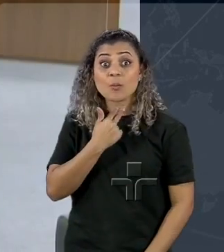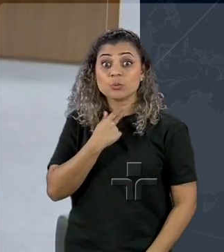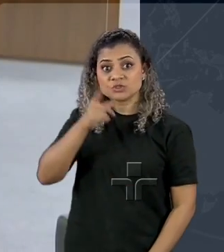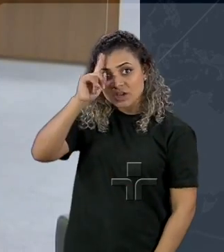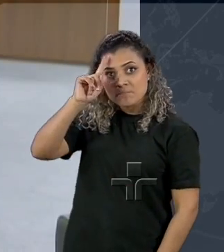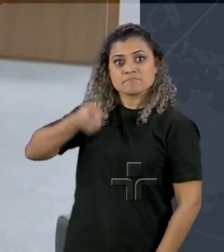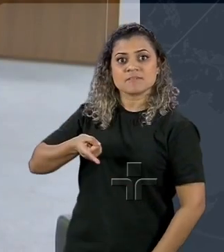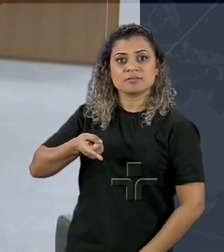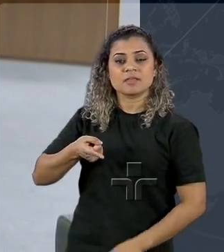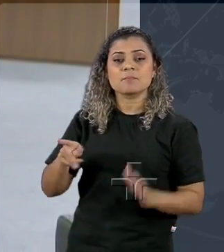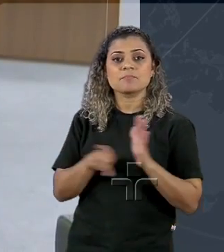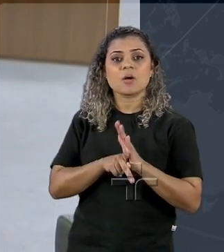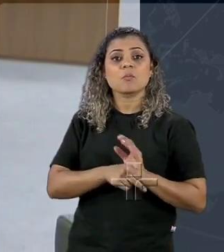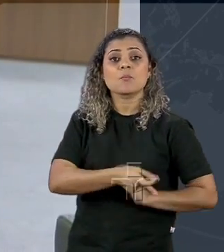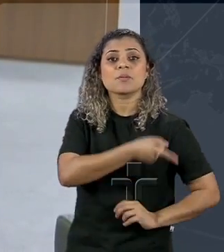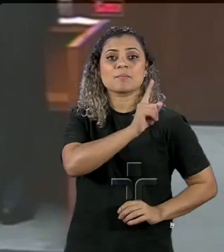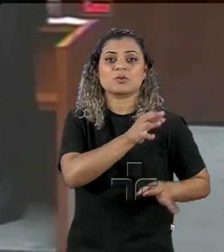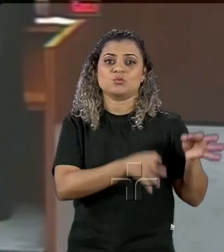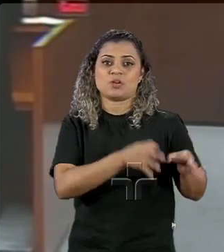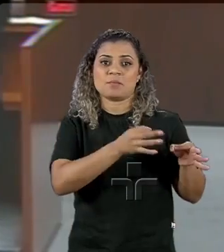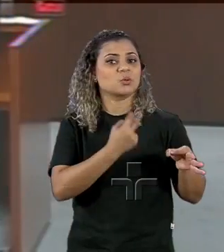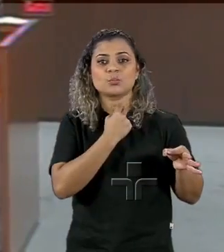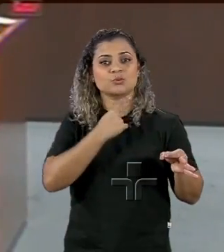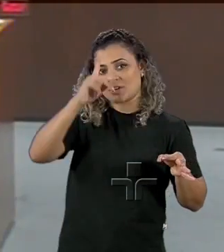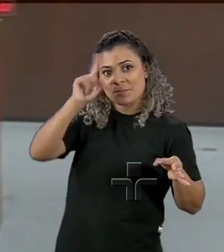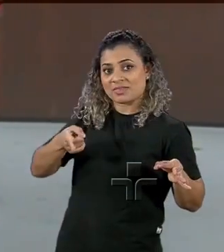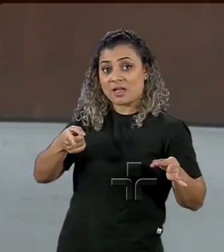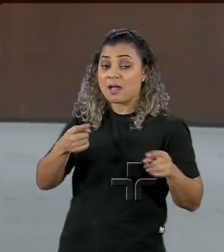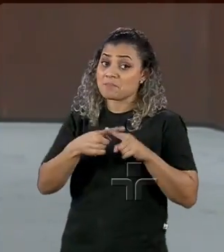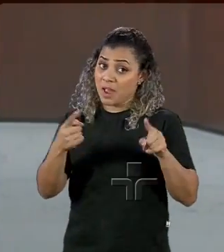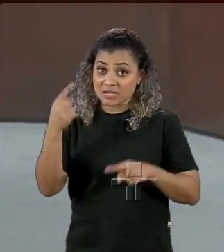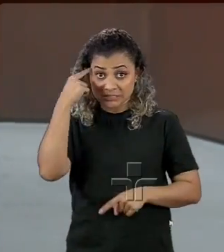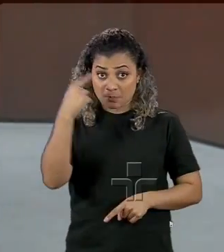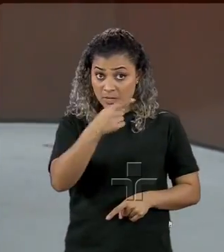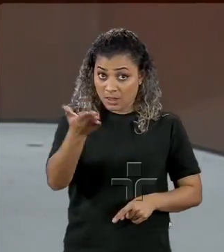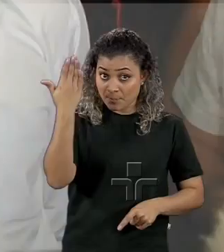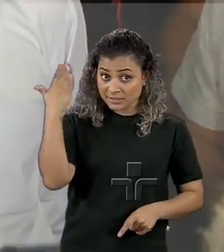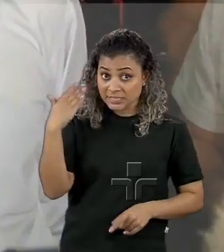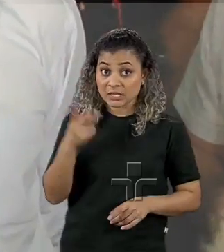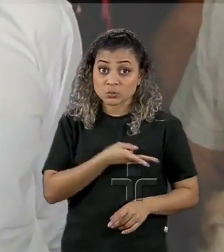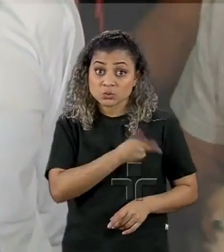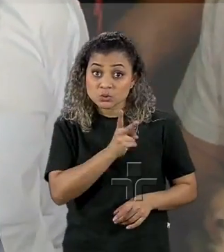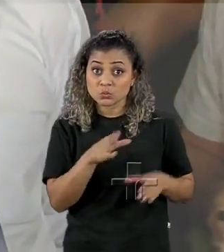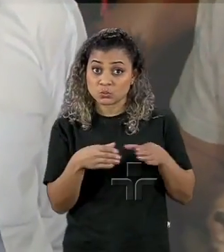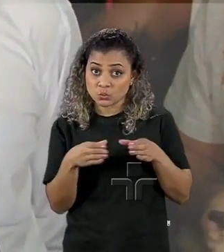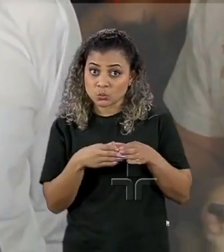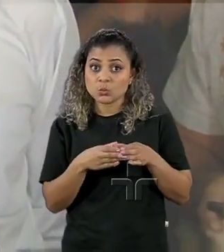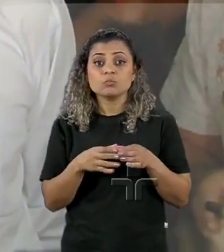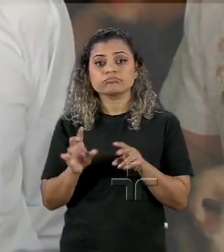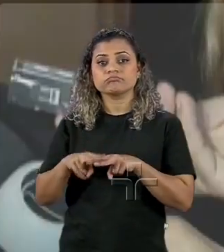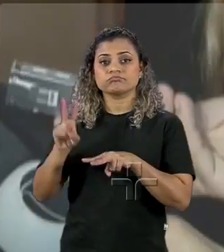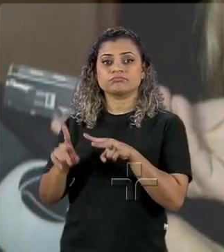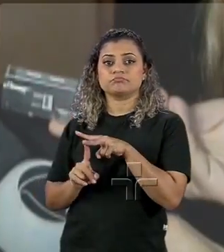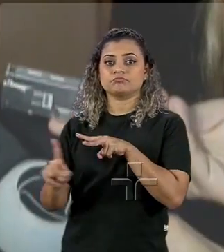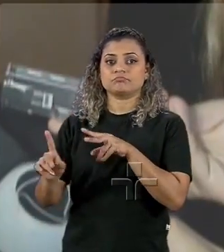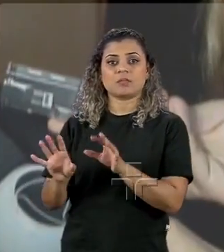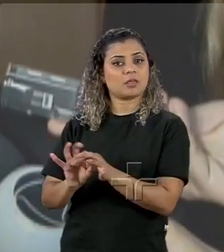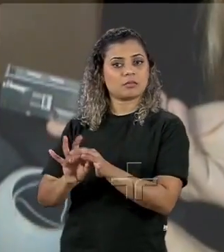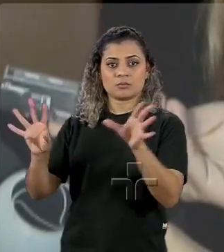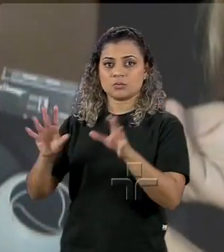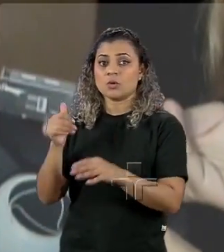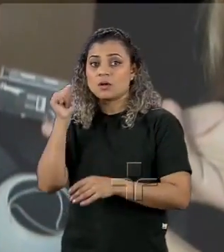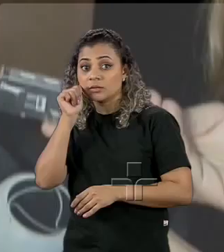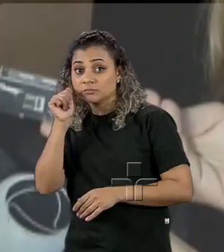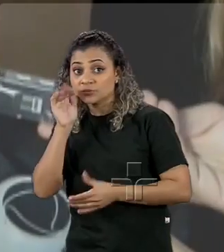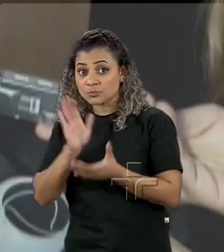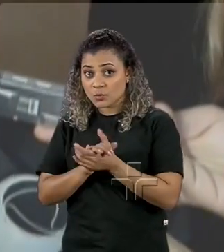um magistrado de primeira instância. Na semana passada, a segunda turma absolveu a senadora e o marido dela,